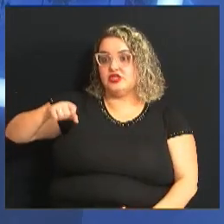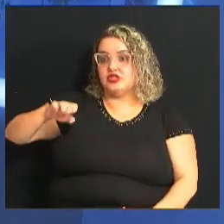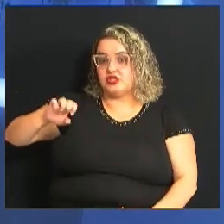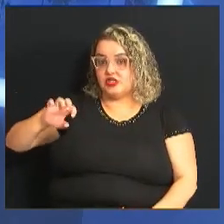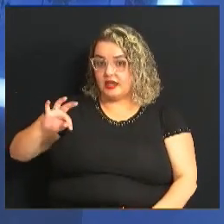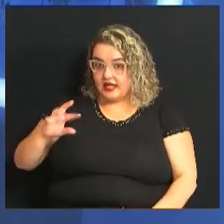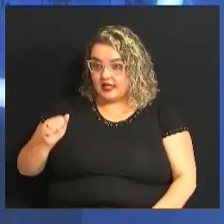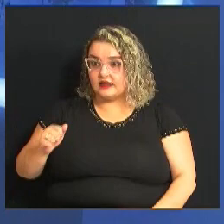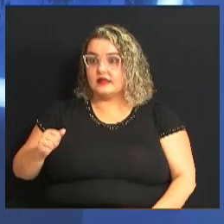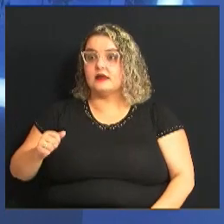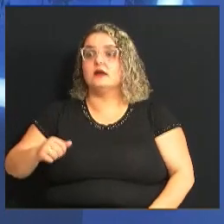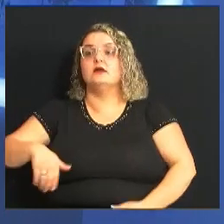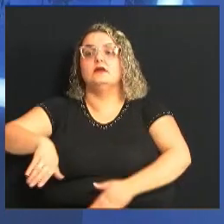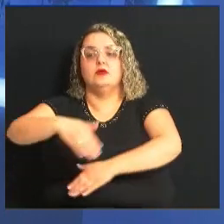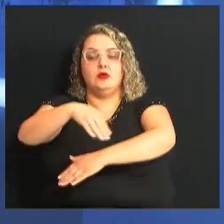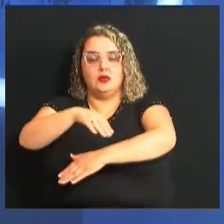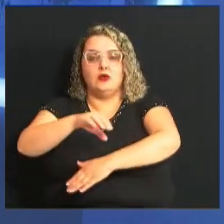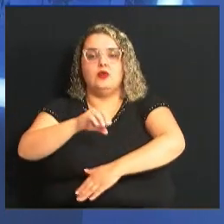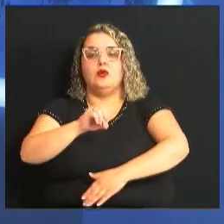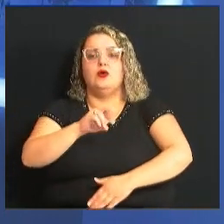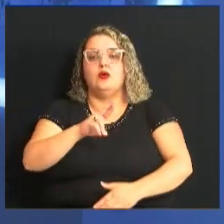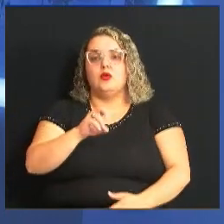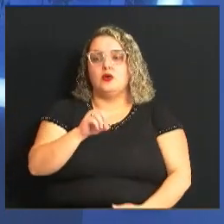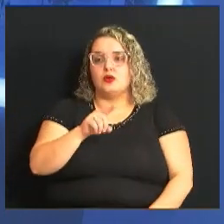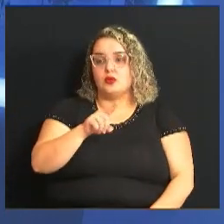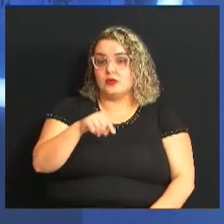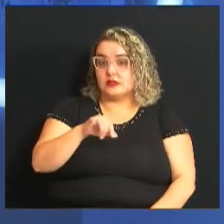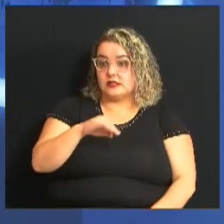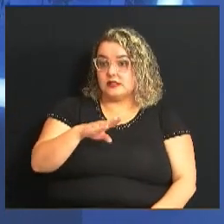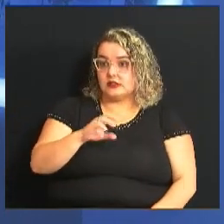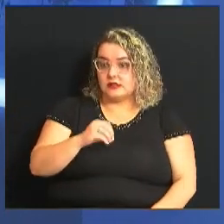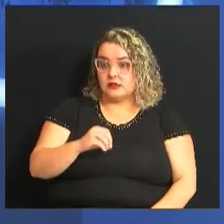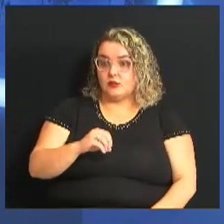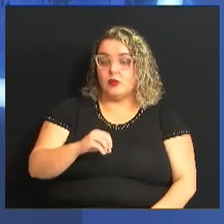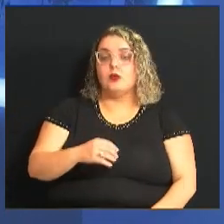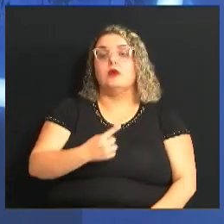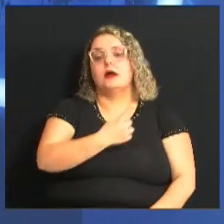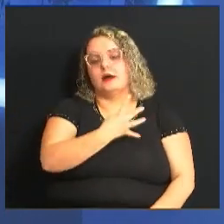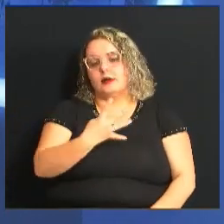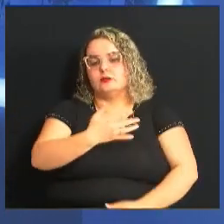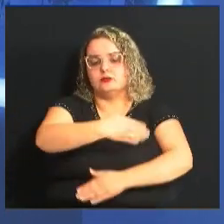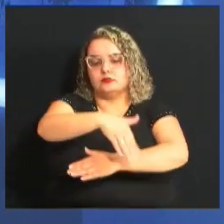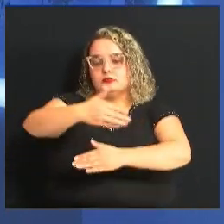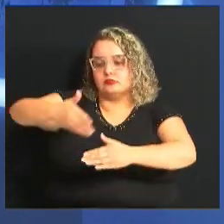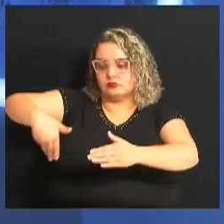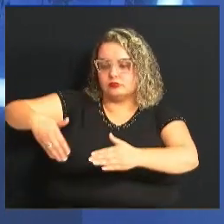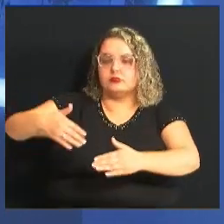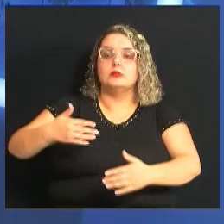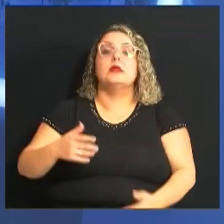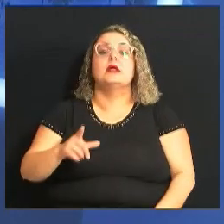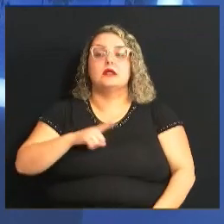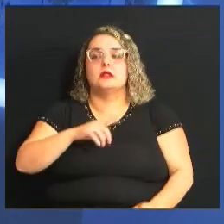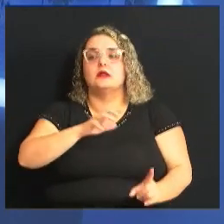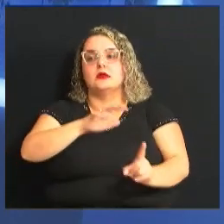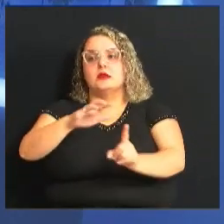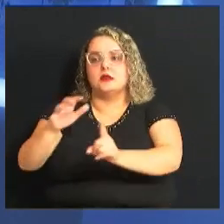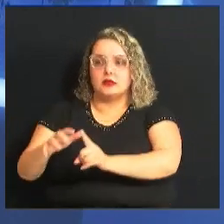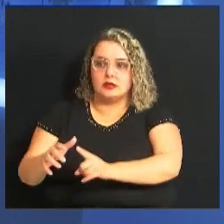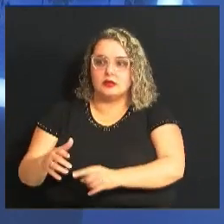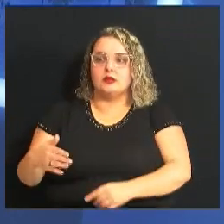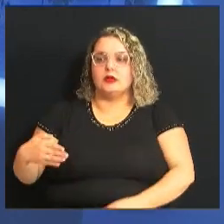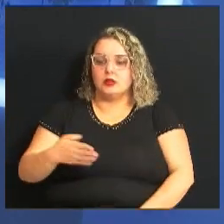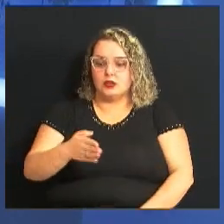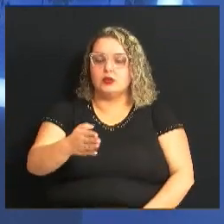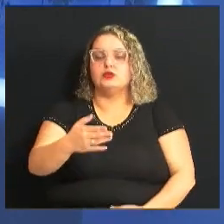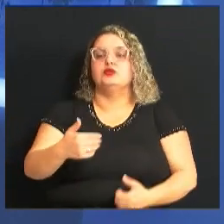Orozimbo Maia, e são 14 cruzamentos. E além disso, claro, há impacto em linhas de ônibus do